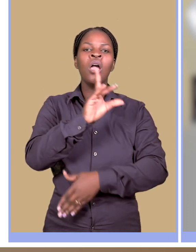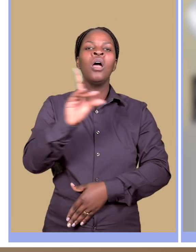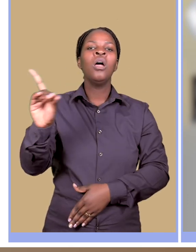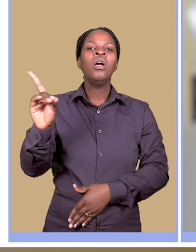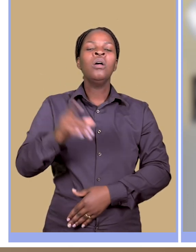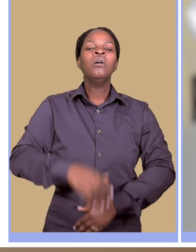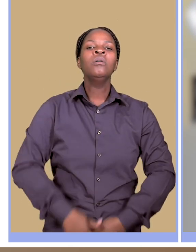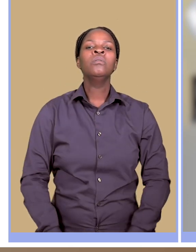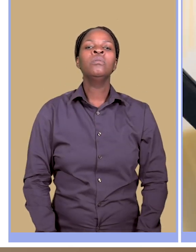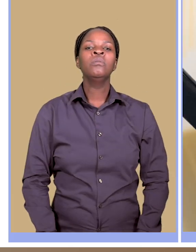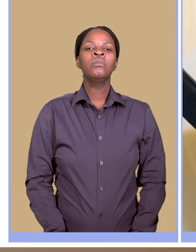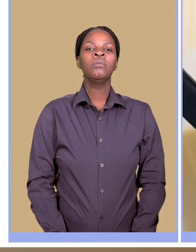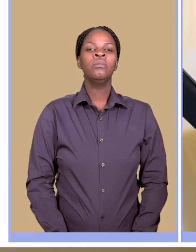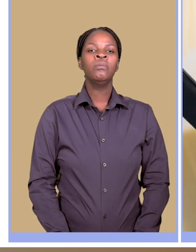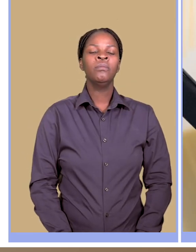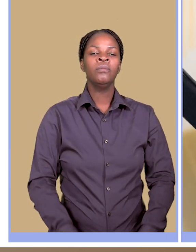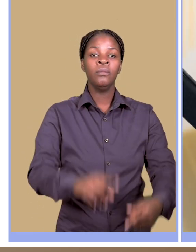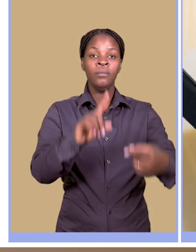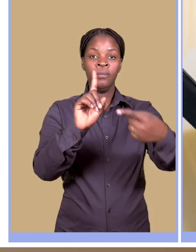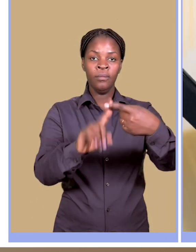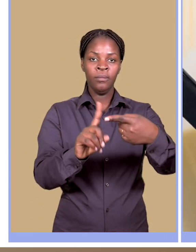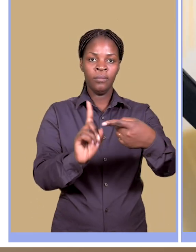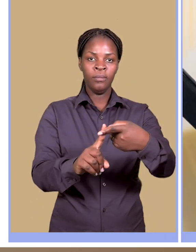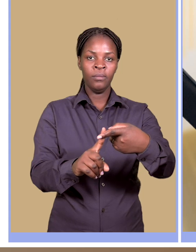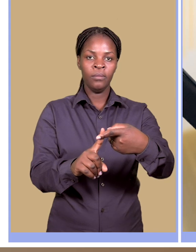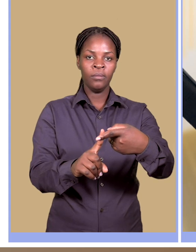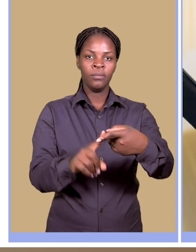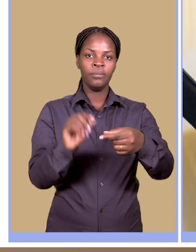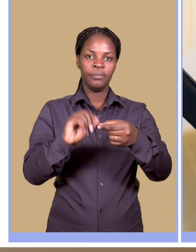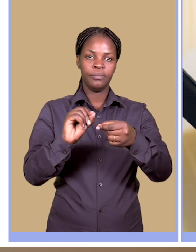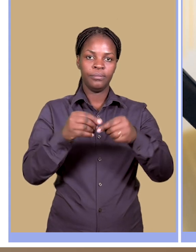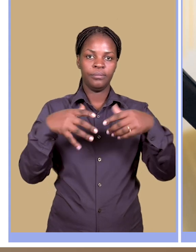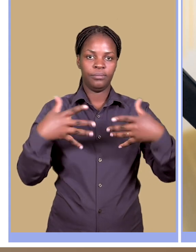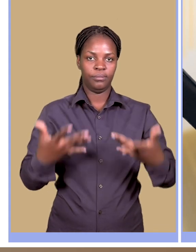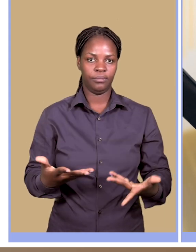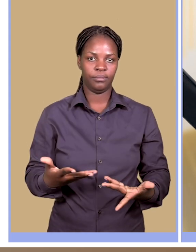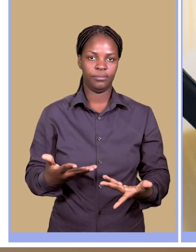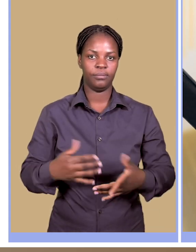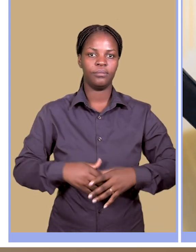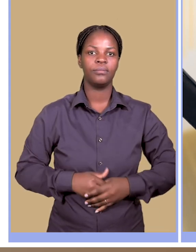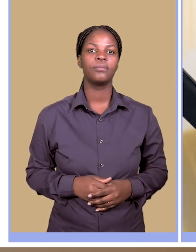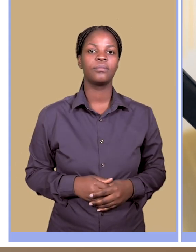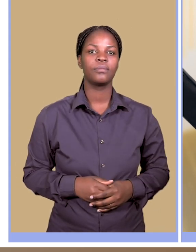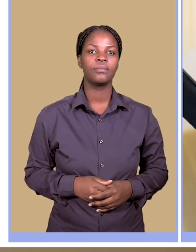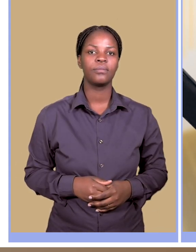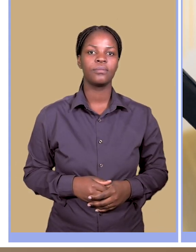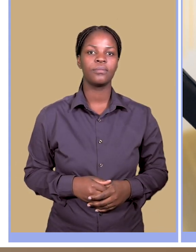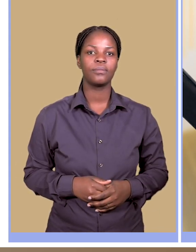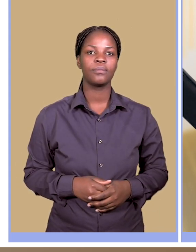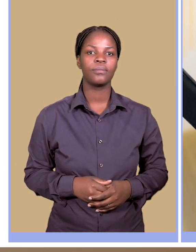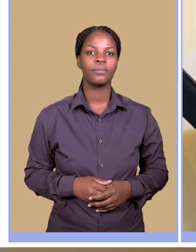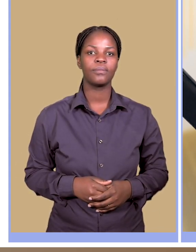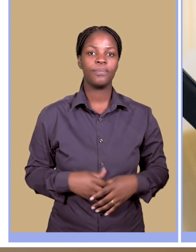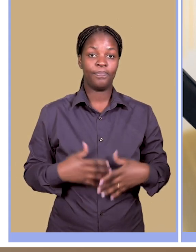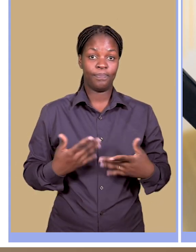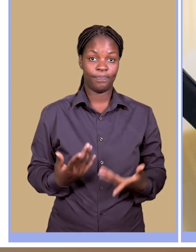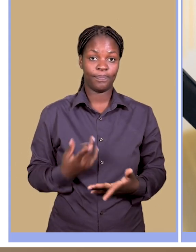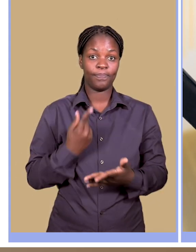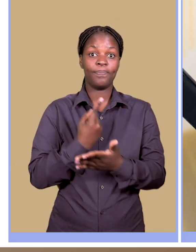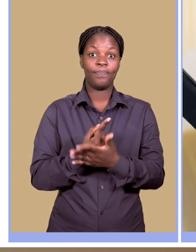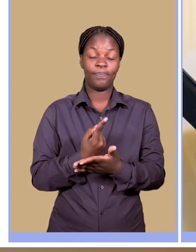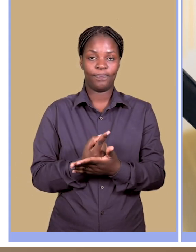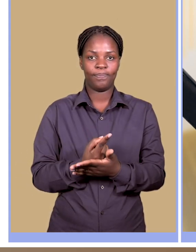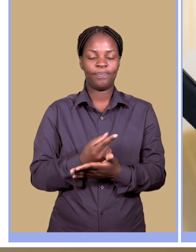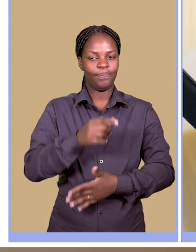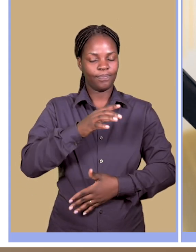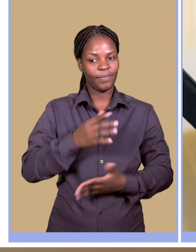pessoas com deficiência. O primeiro elemento é o bom avanço que eu sempre faço menção, o facto